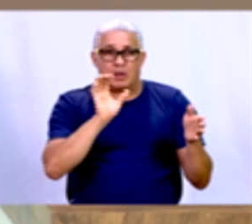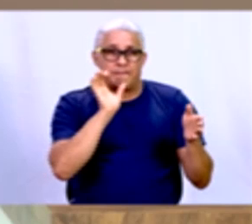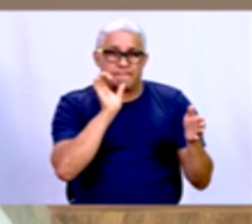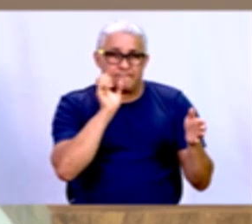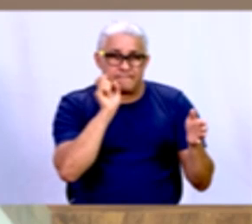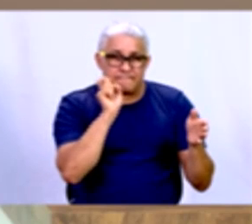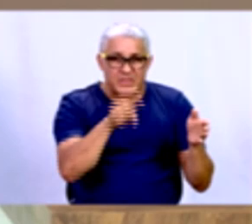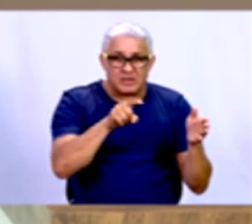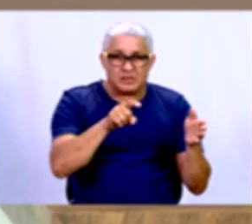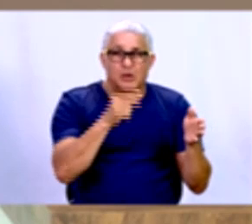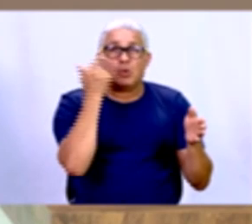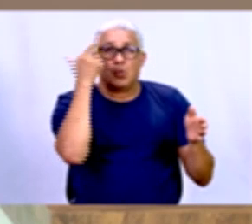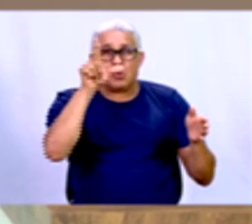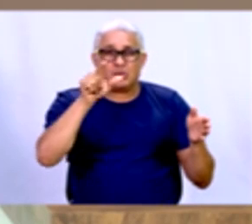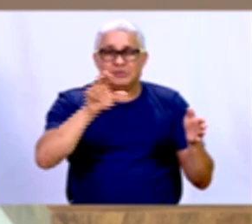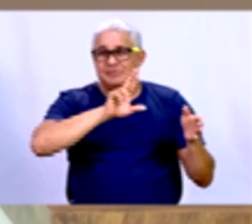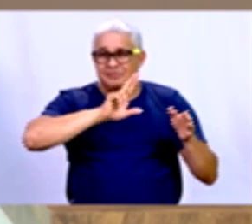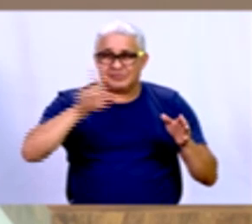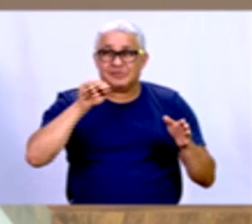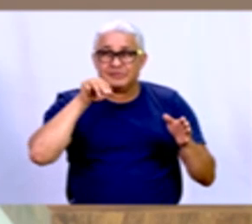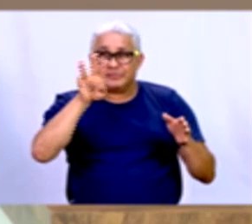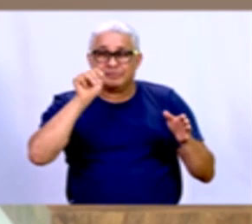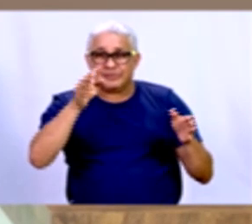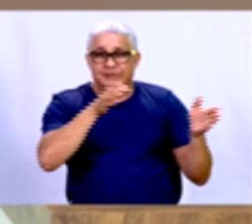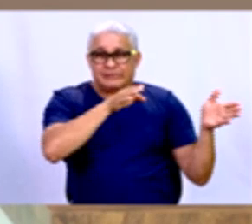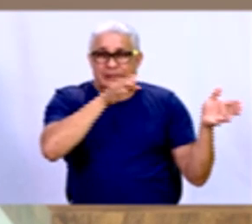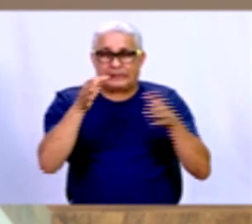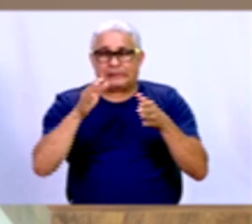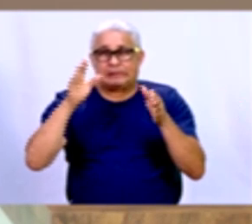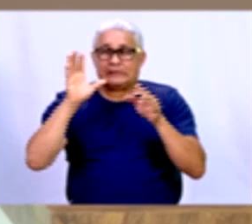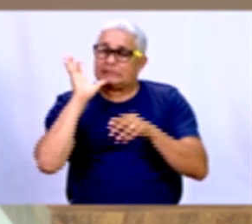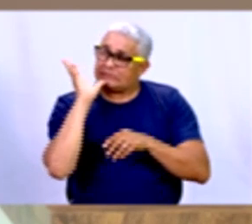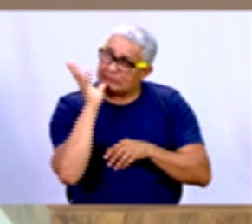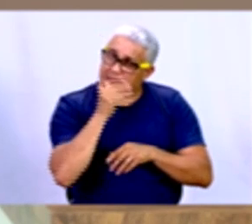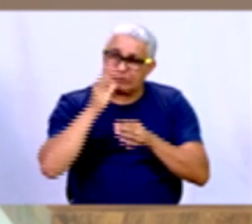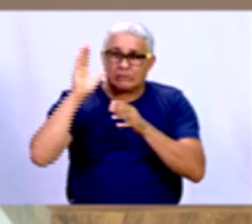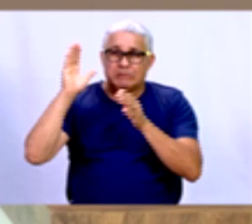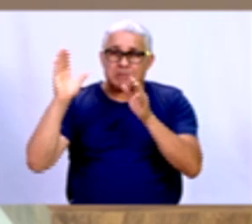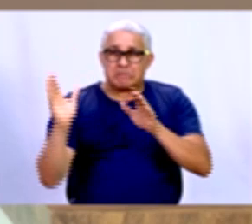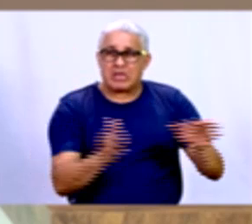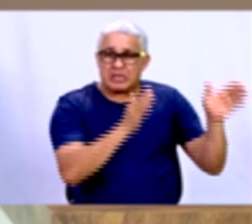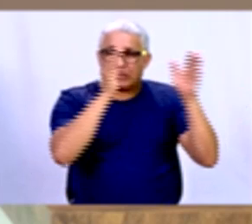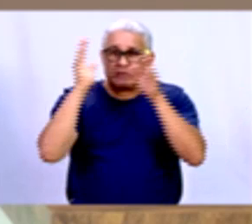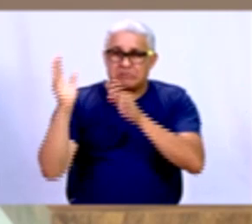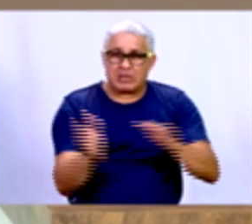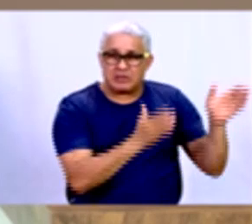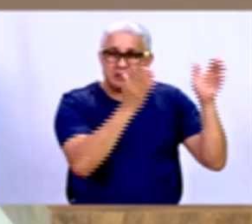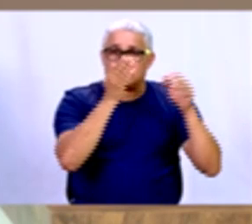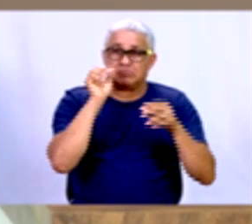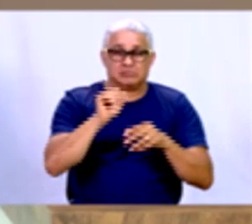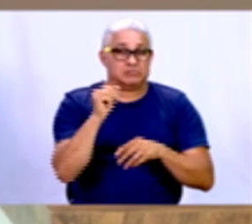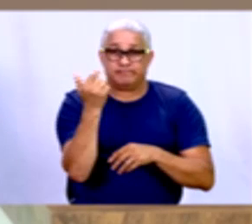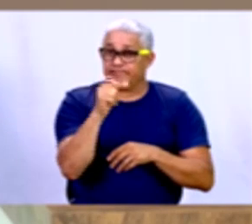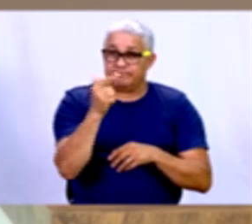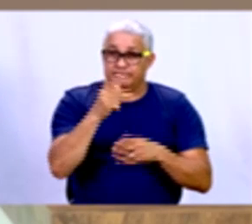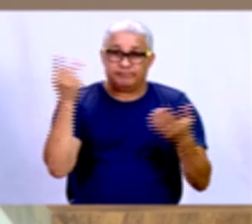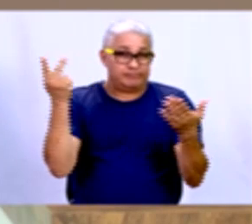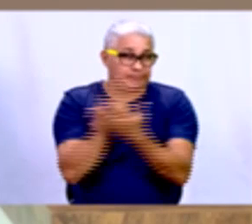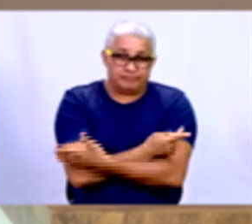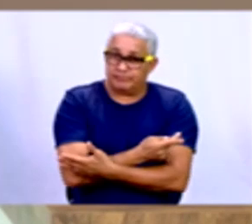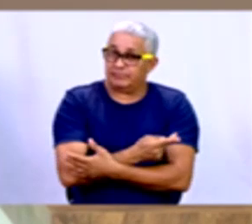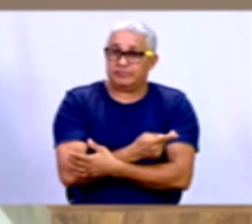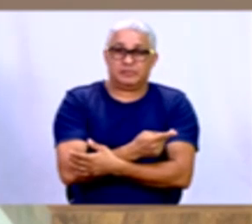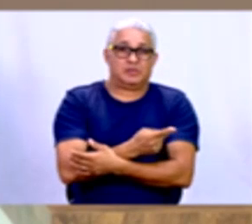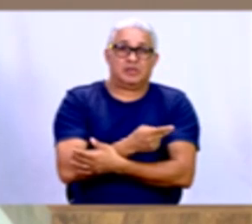que nos levam a outras páginas para que a gente possa encontrar a informação desejada. Quando isso acontece, quando a gente não tem uma interface